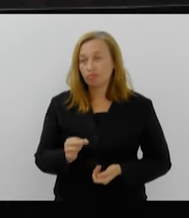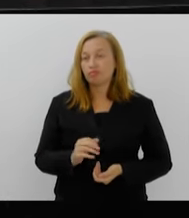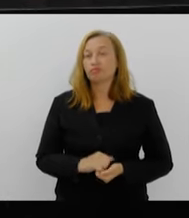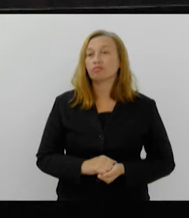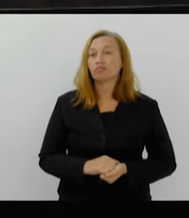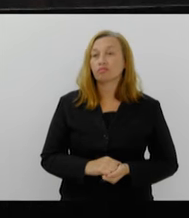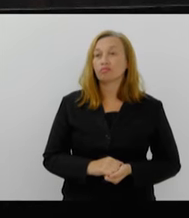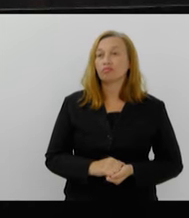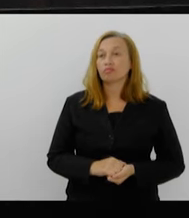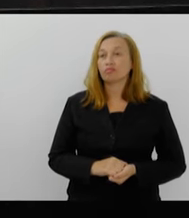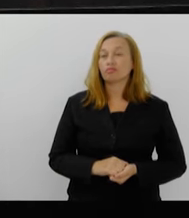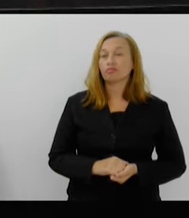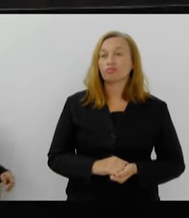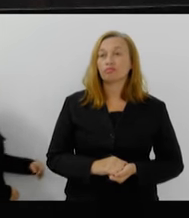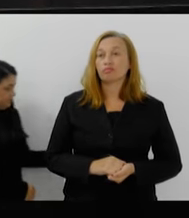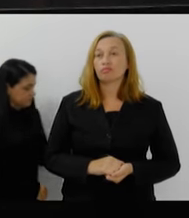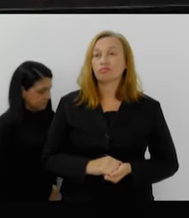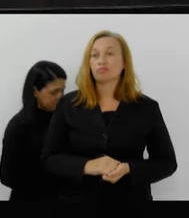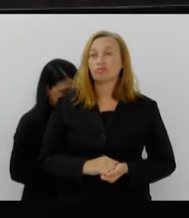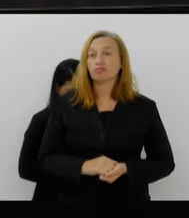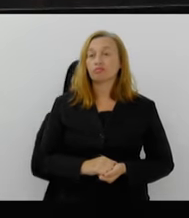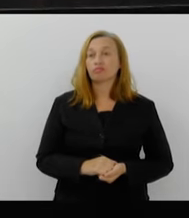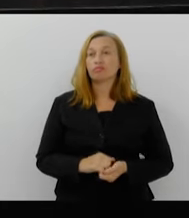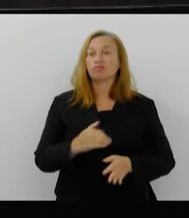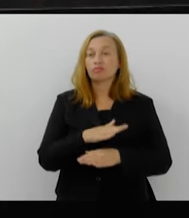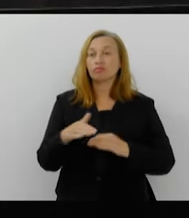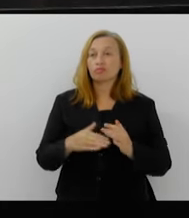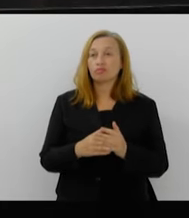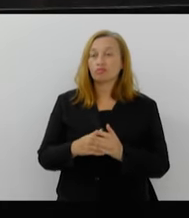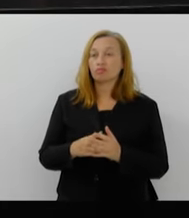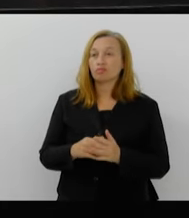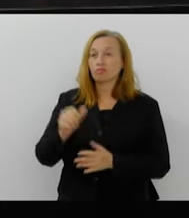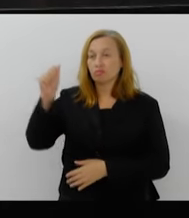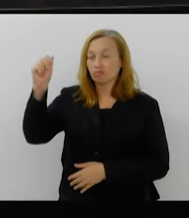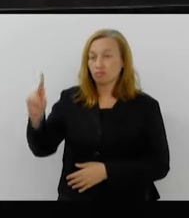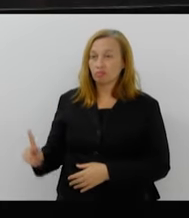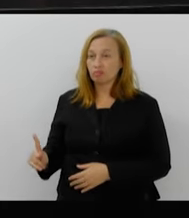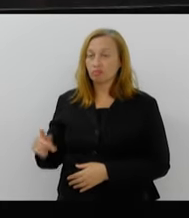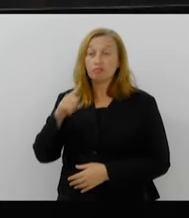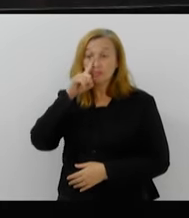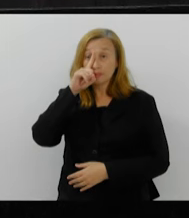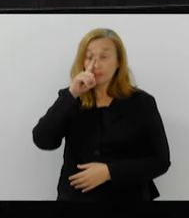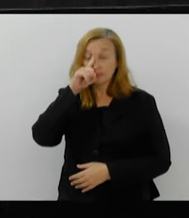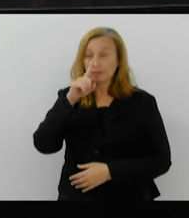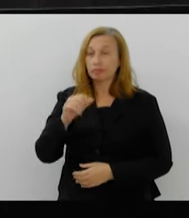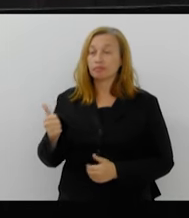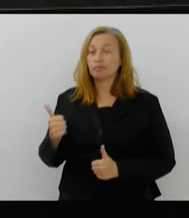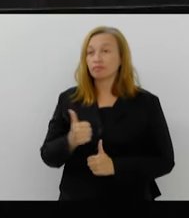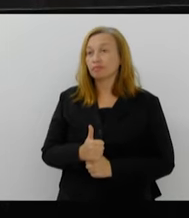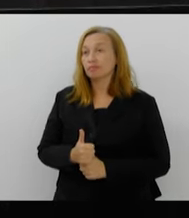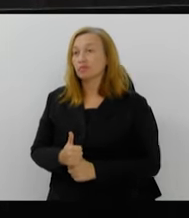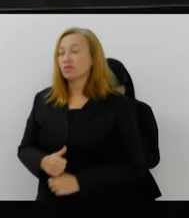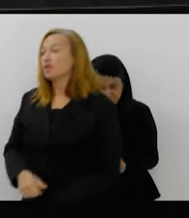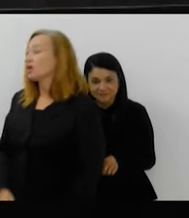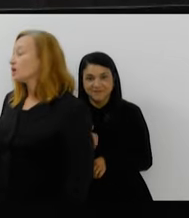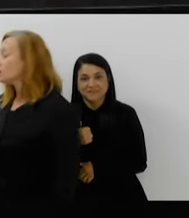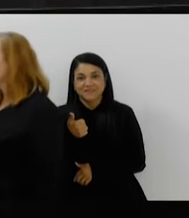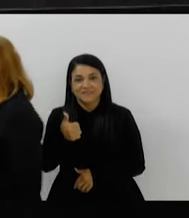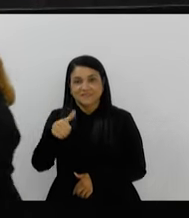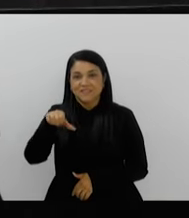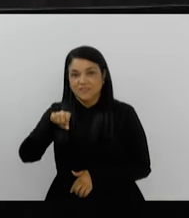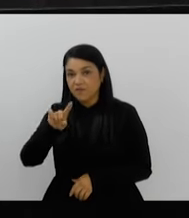parte grande ou todos os nossos aposentados sob risco altíssimo. Mas, enfim,